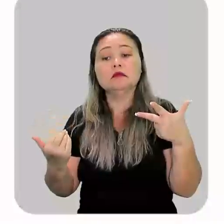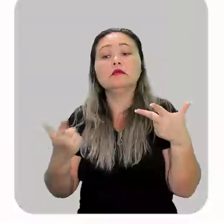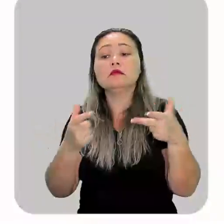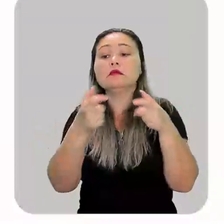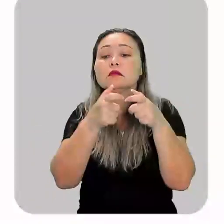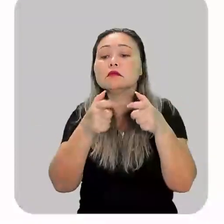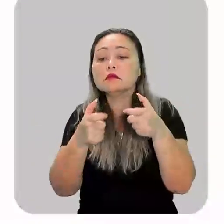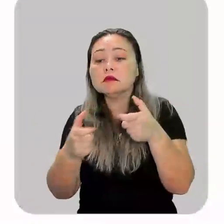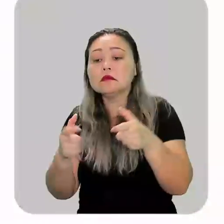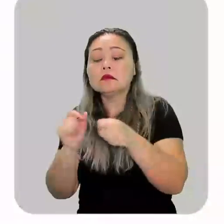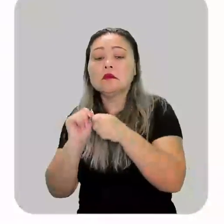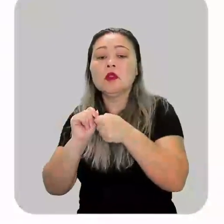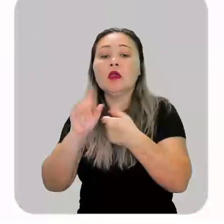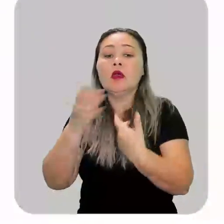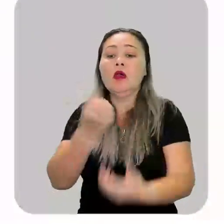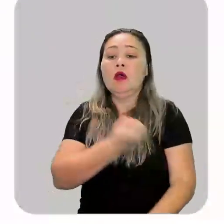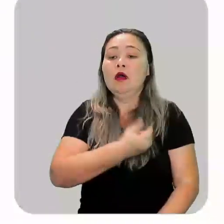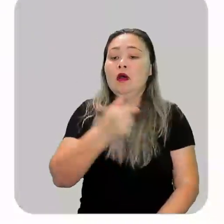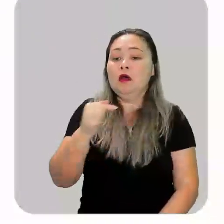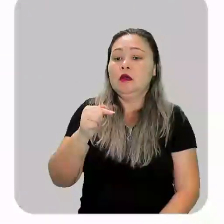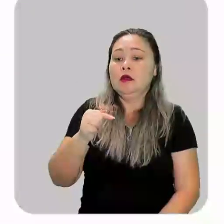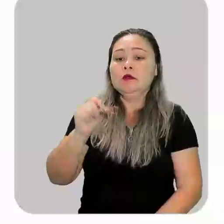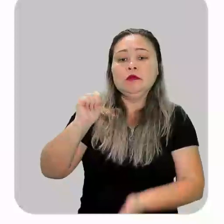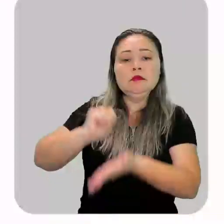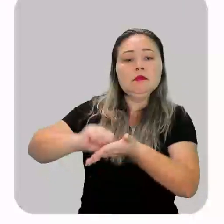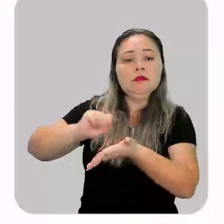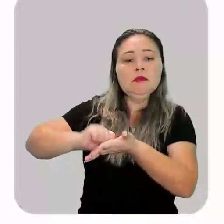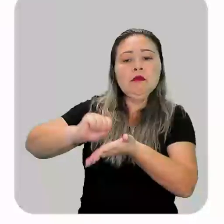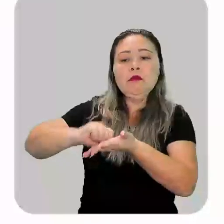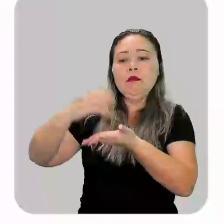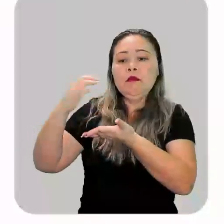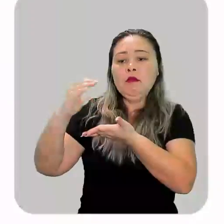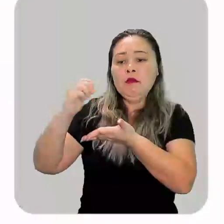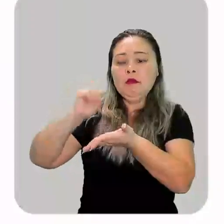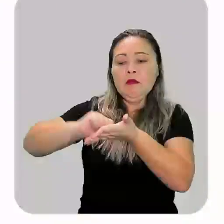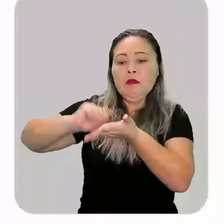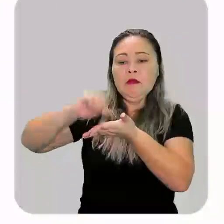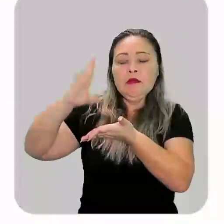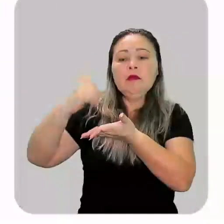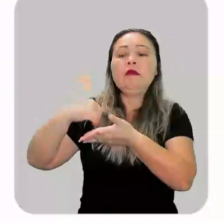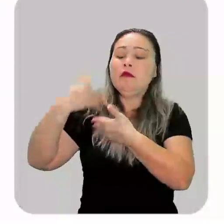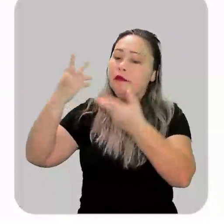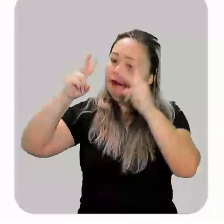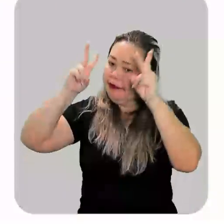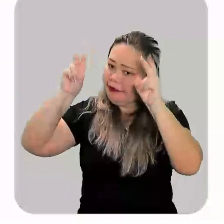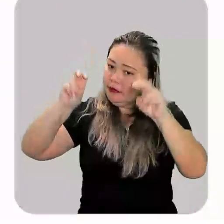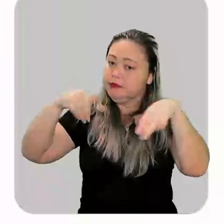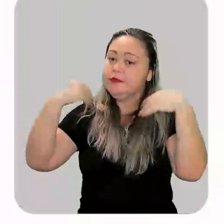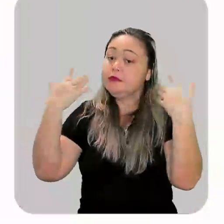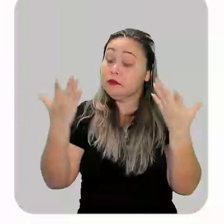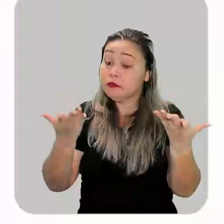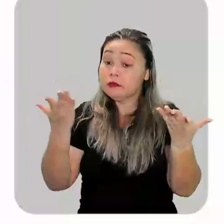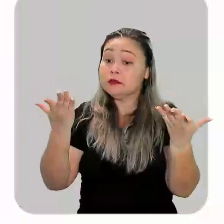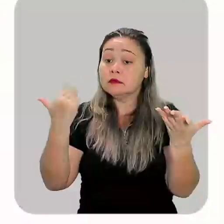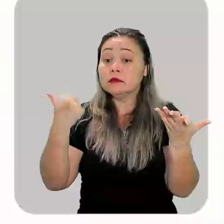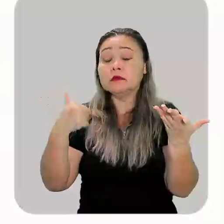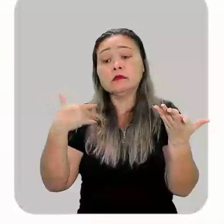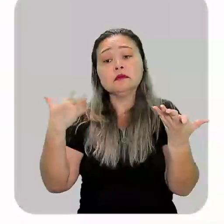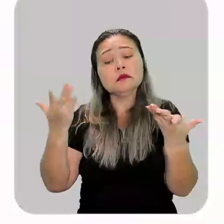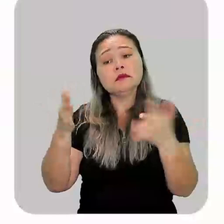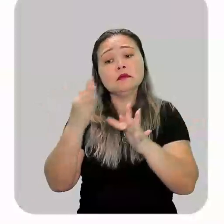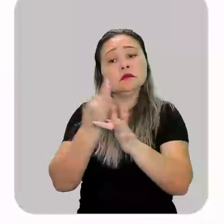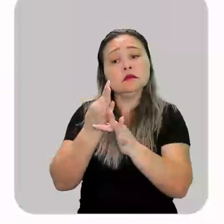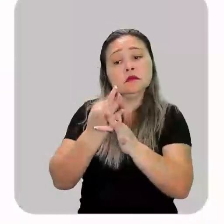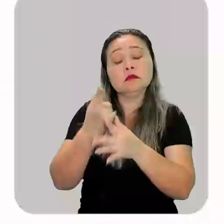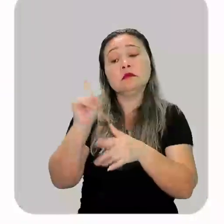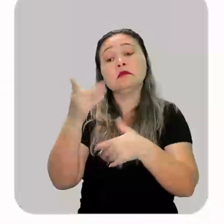valor posicional do algarismo 7. E falando de notação científica também, né? Isso. Assunto bem tranquilo aí que a gente vê em física,